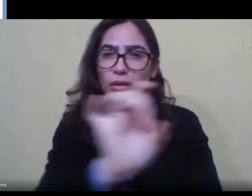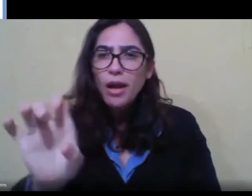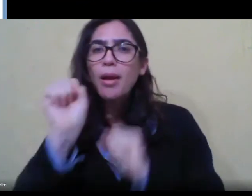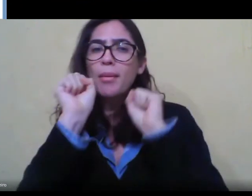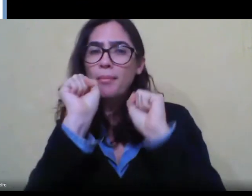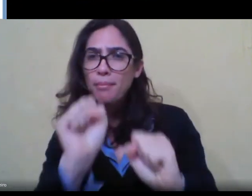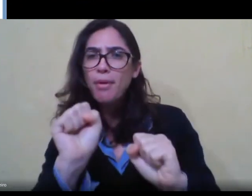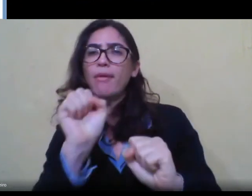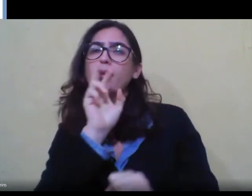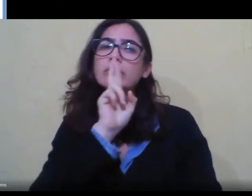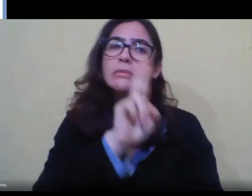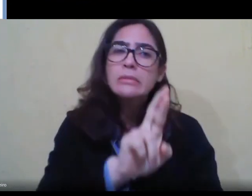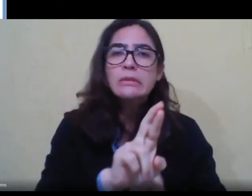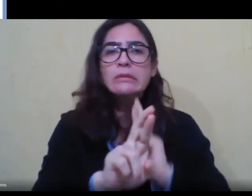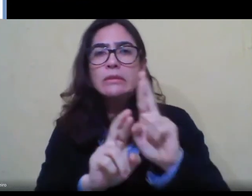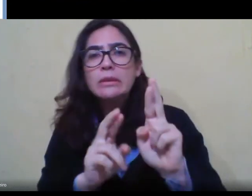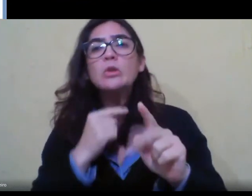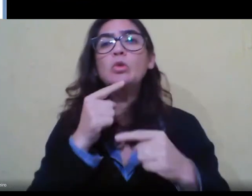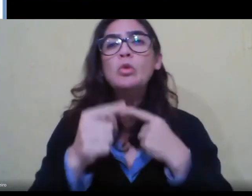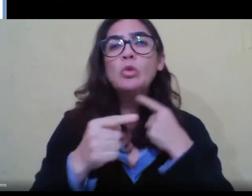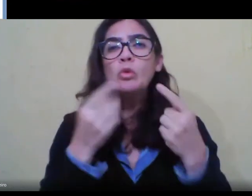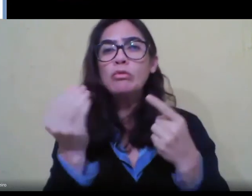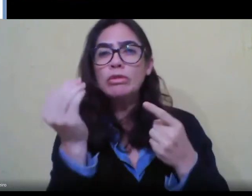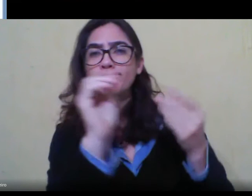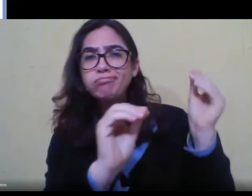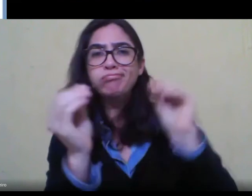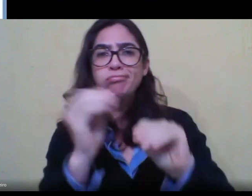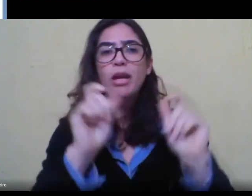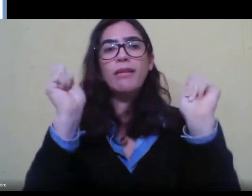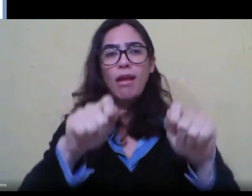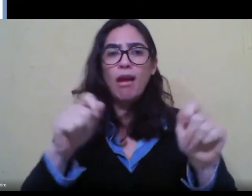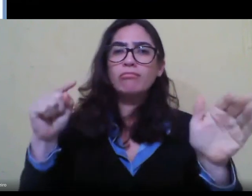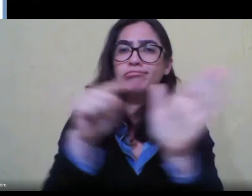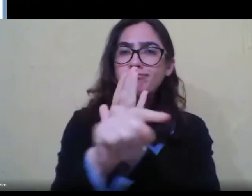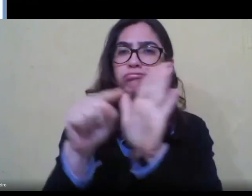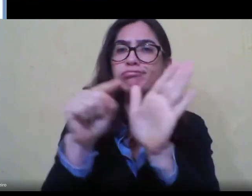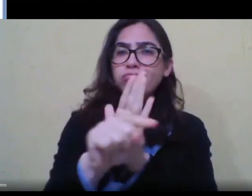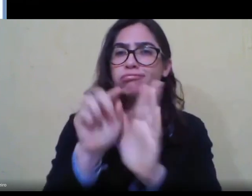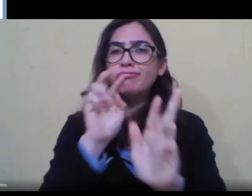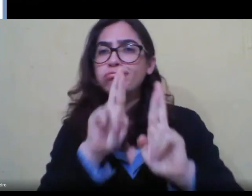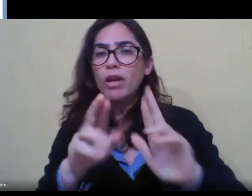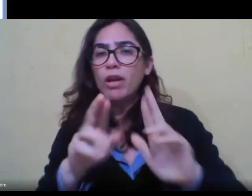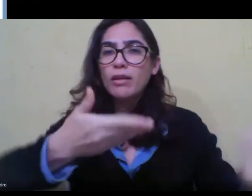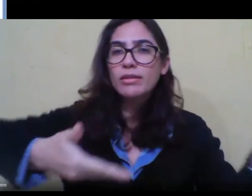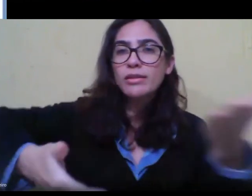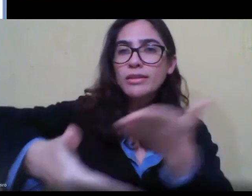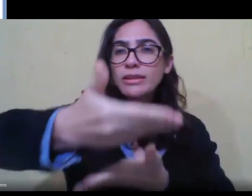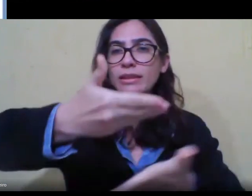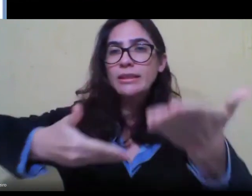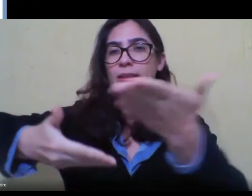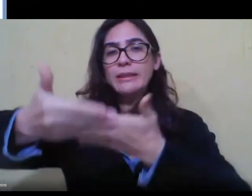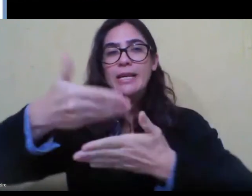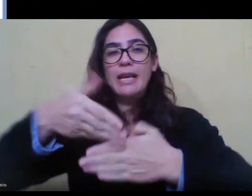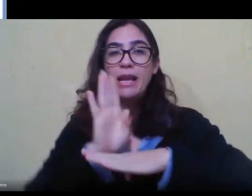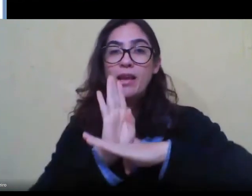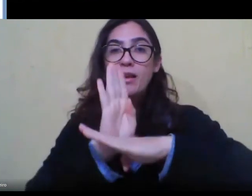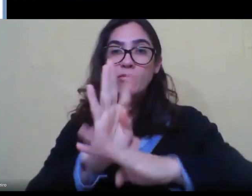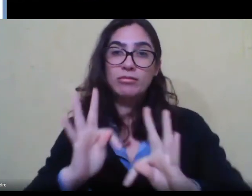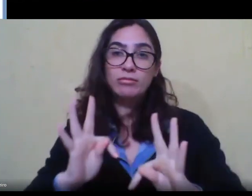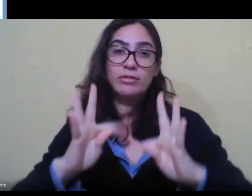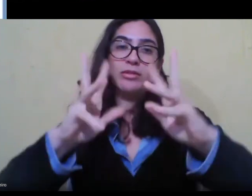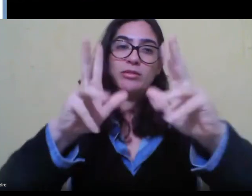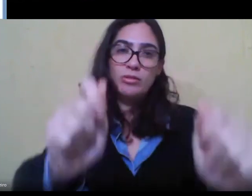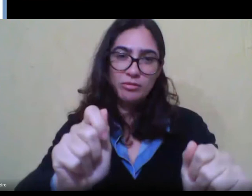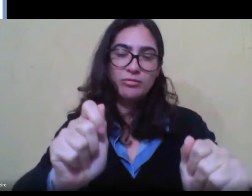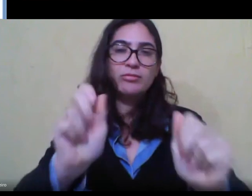Isso. Então, esse é um espaço que é de vocês, né, que vocês ocupem esse espaço e que a gente possa contribuir e construir junto. É,